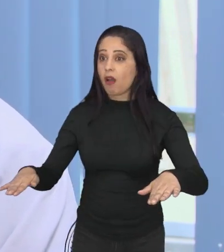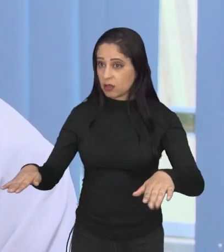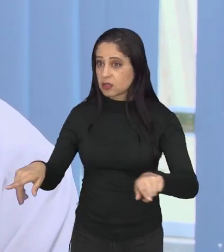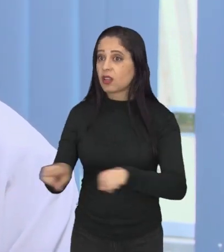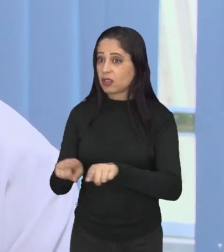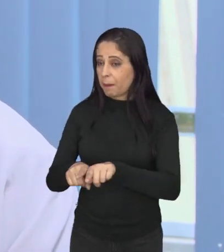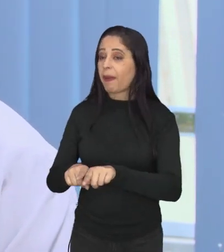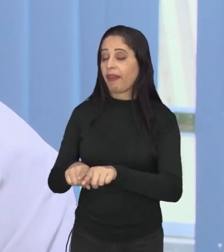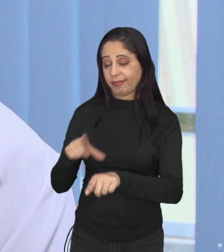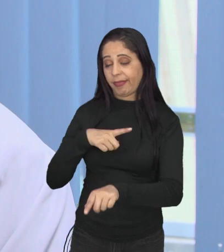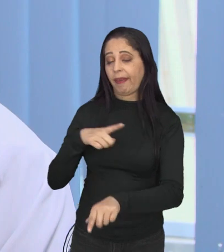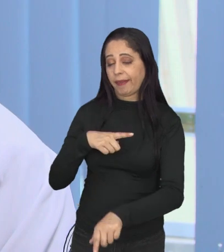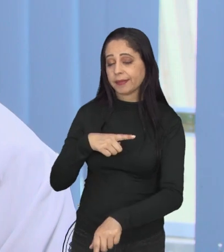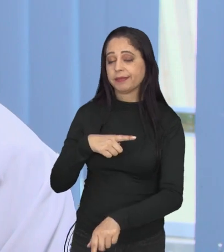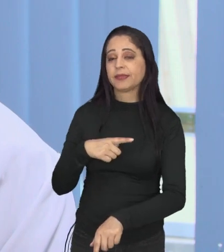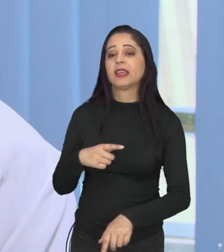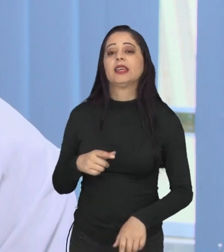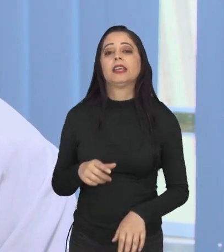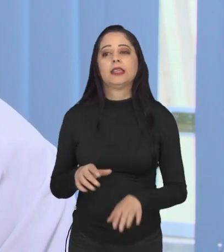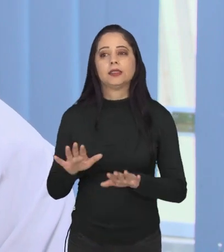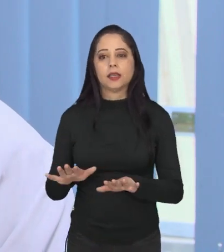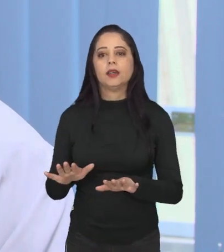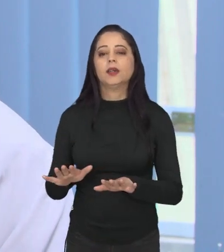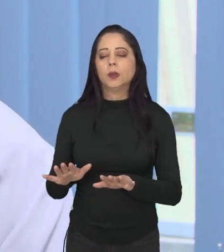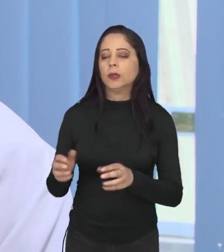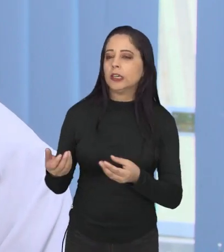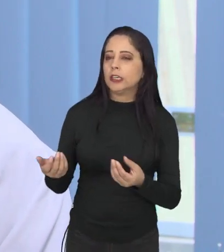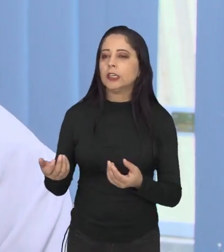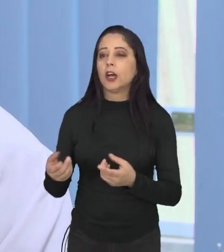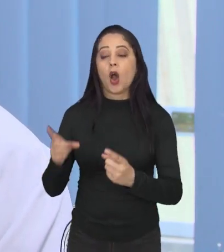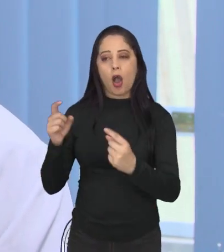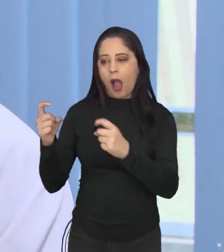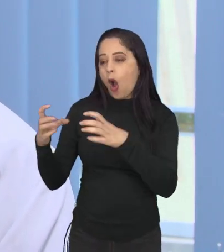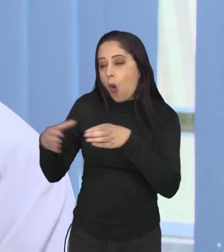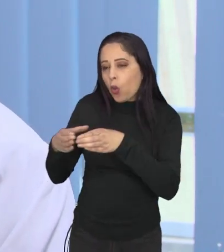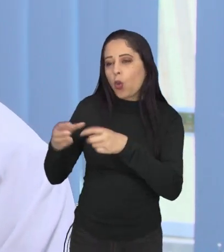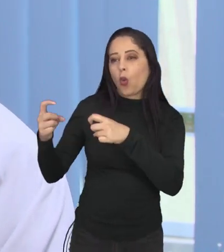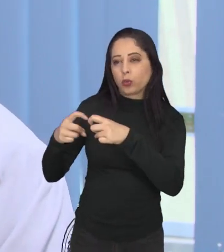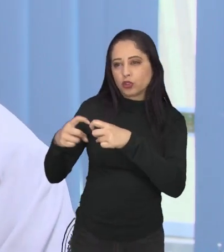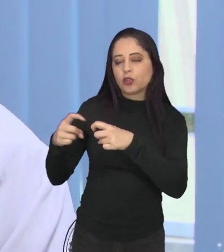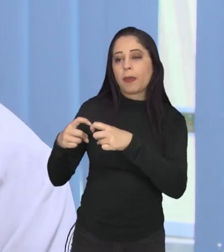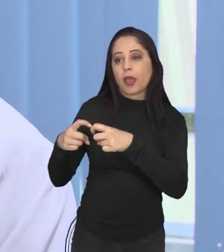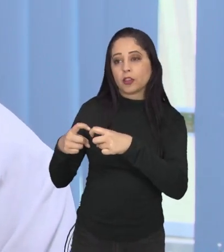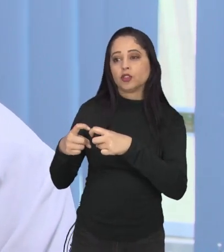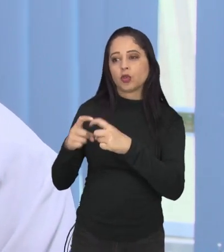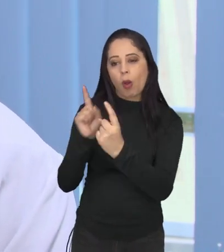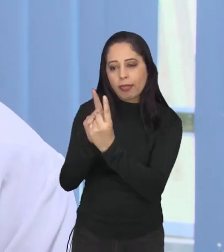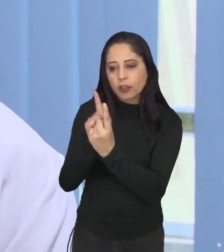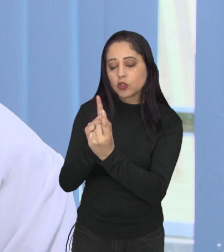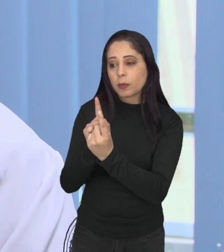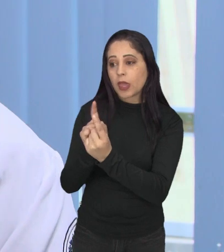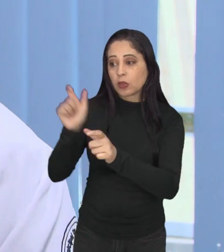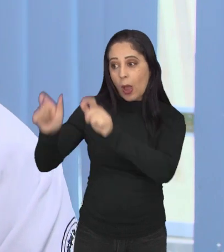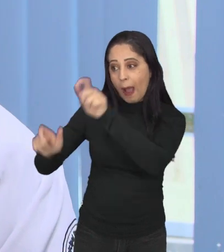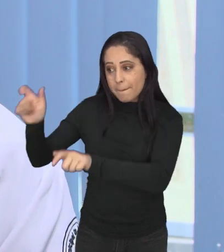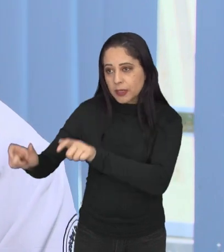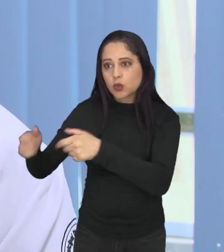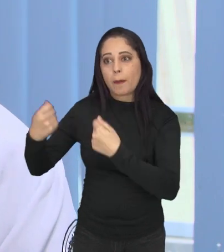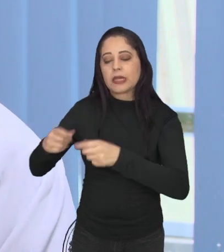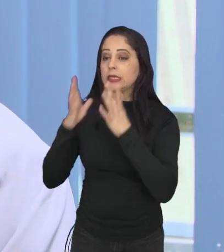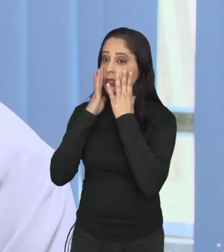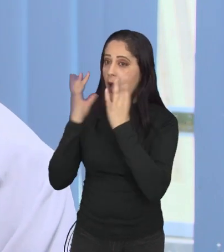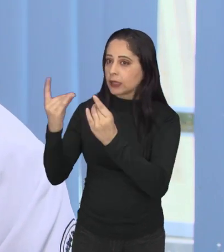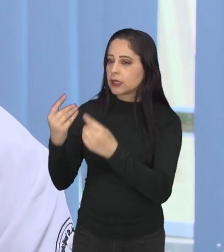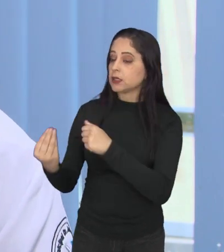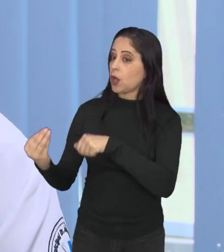é mais importante a procura né E isso tem sido enfrentado Pelas nossas equipes é importante que a população fica alerta e tome